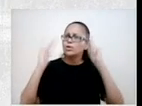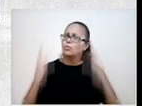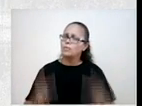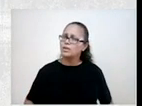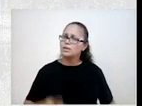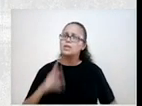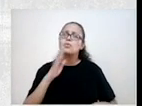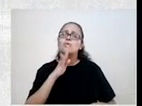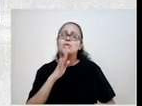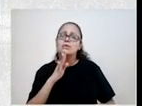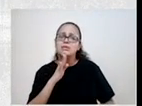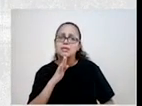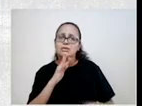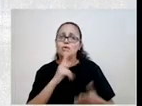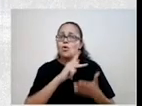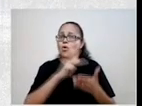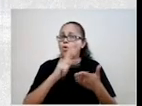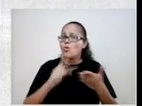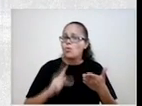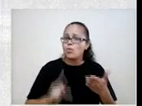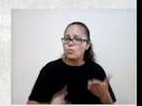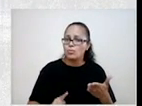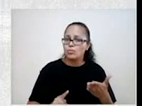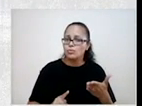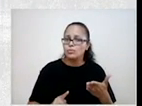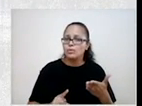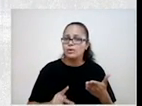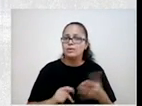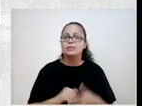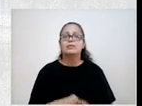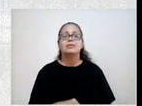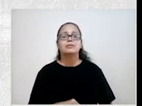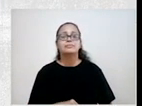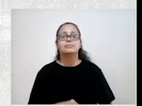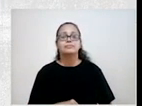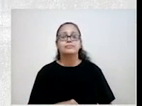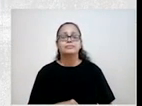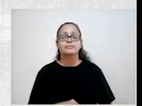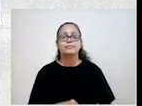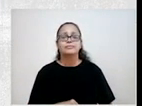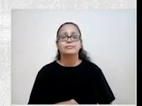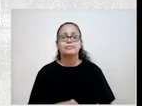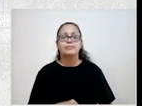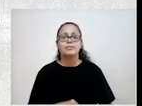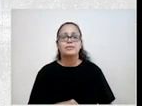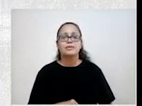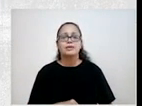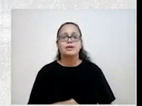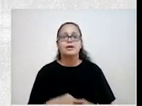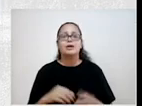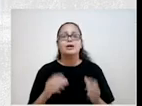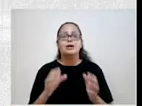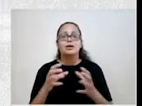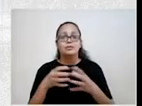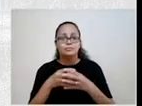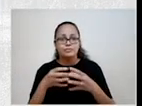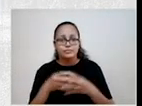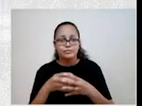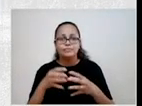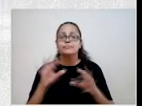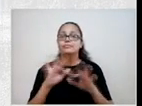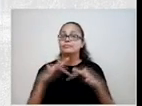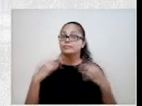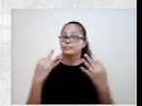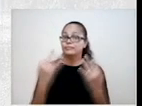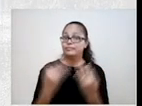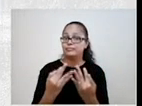ele ficou conhecido como o poeta dos corpos. Teve como grandes mecenas os membros da família Médici de